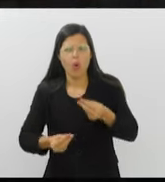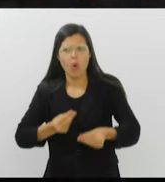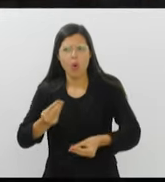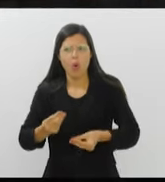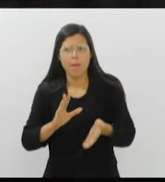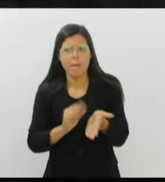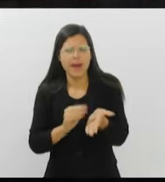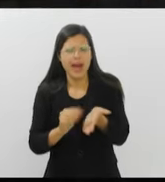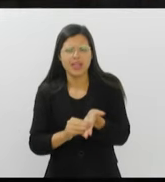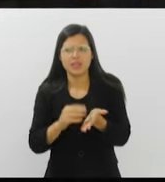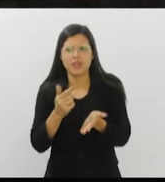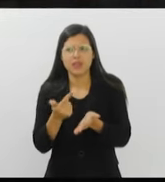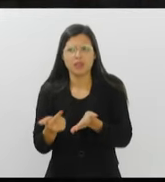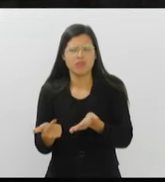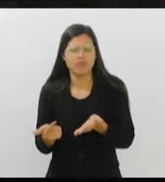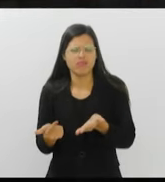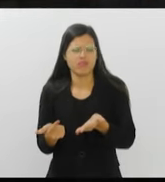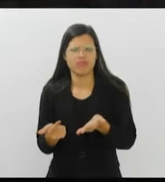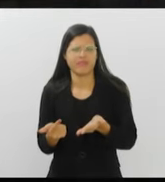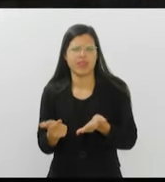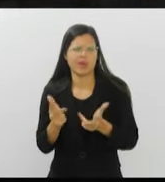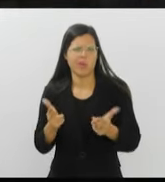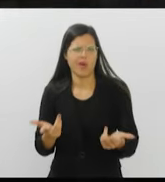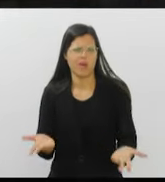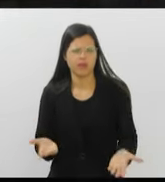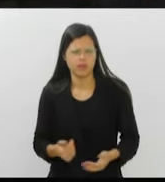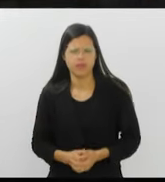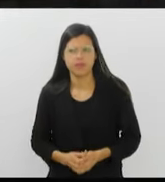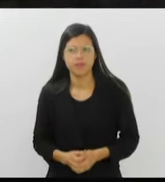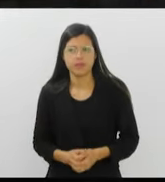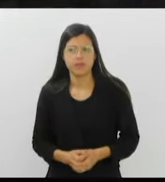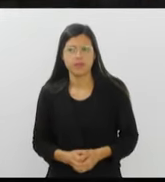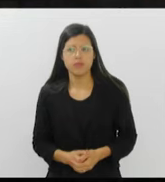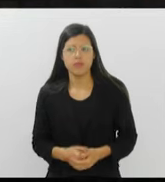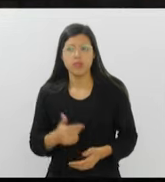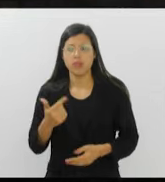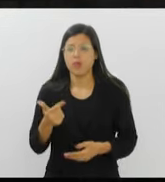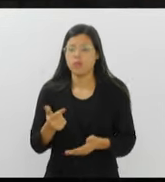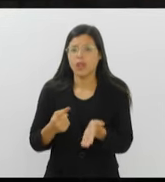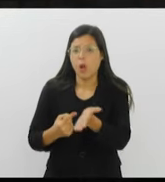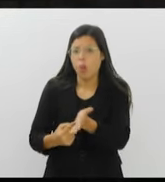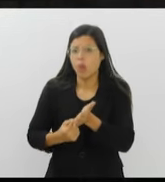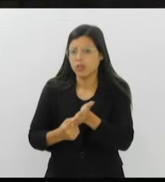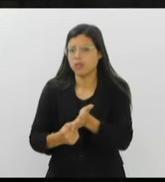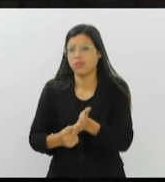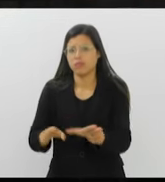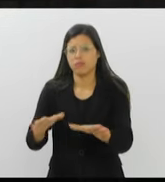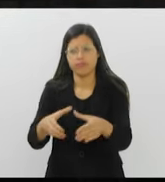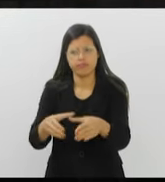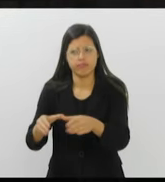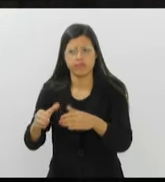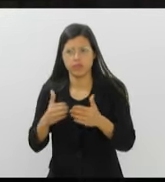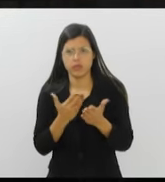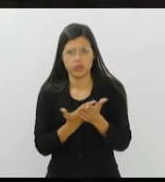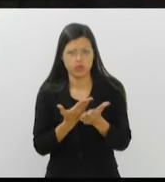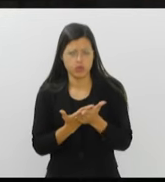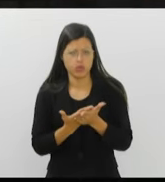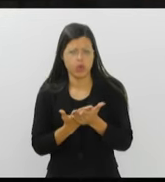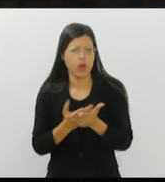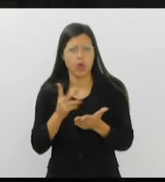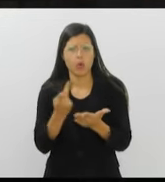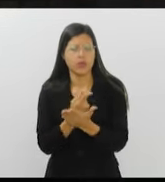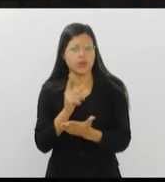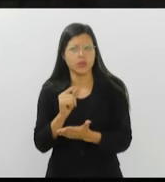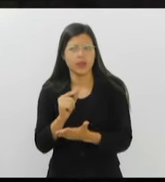ata que não tem nenhum objeto semelhante? E sem ter pactuado isso com as comunidades escolares. O que que acontece? Chega para